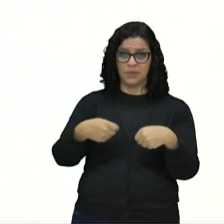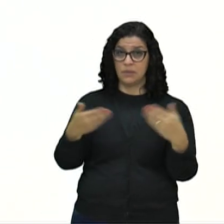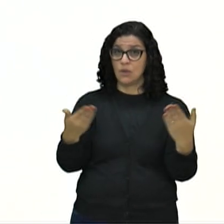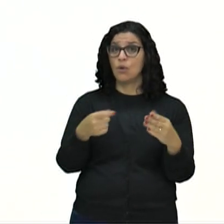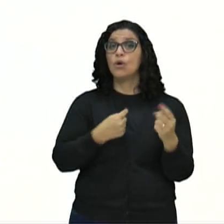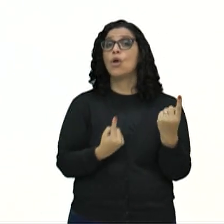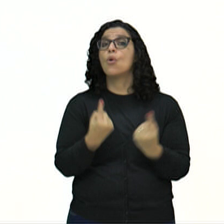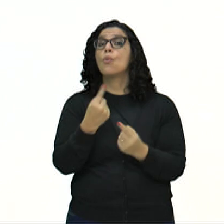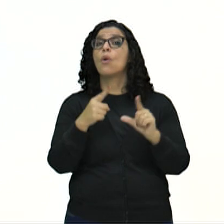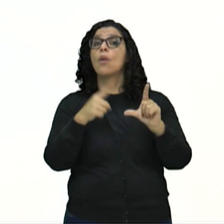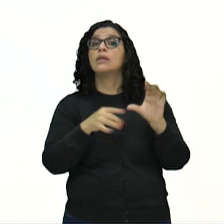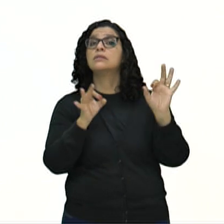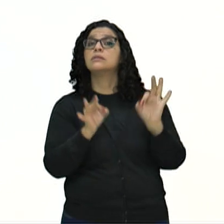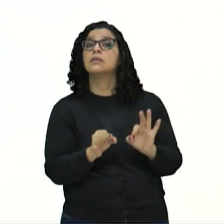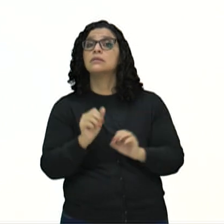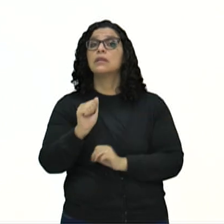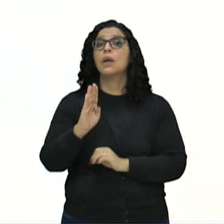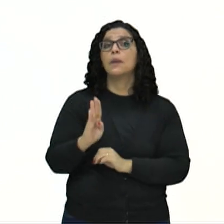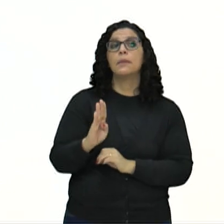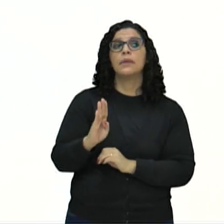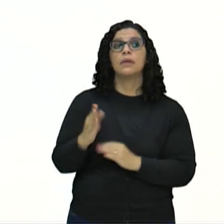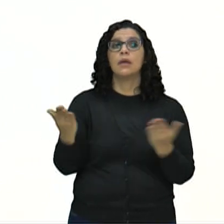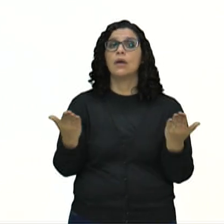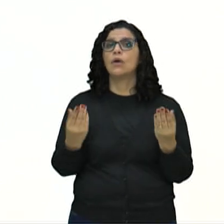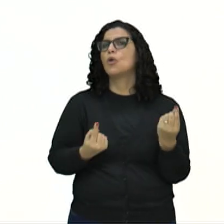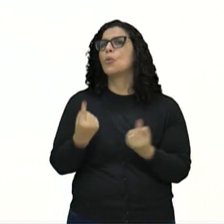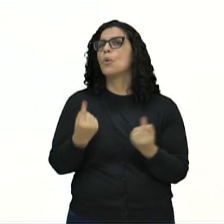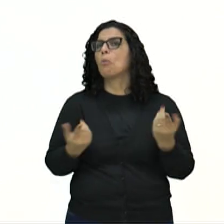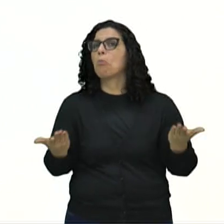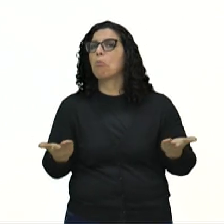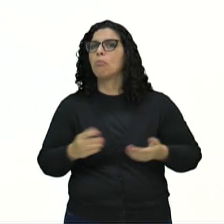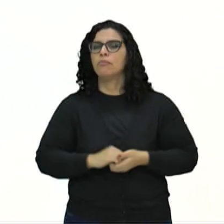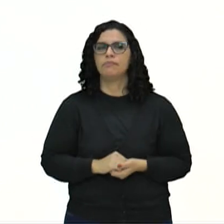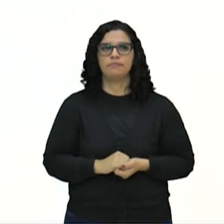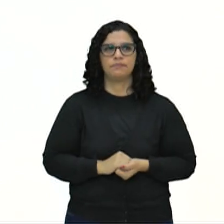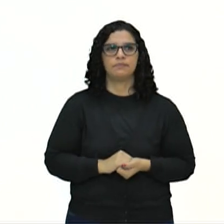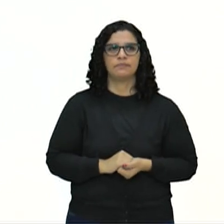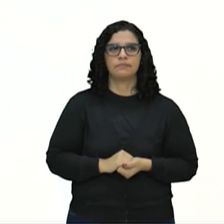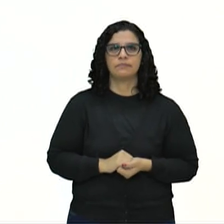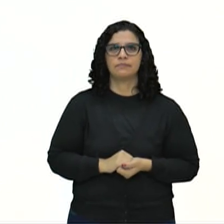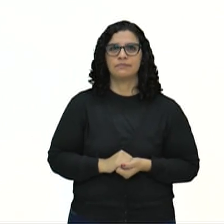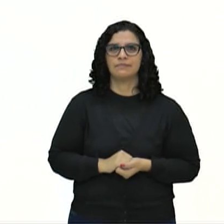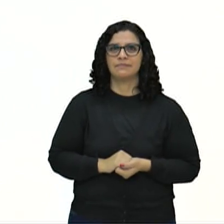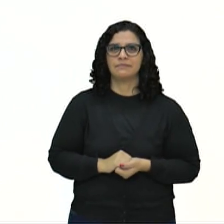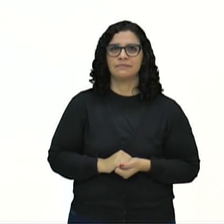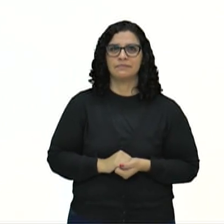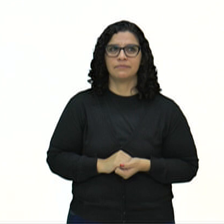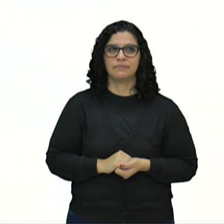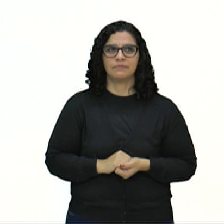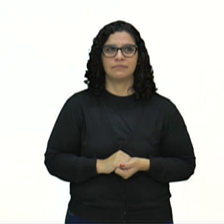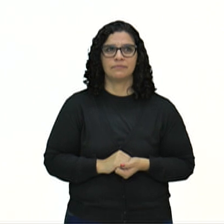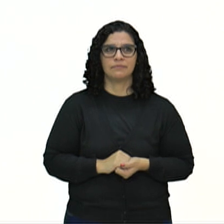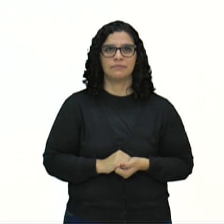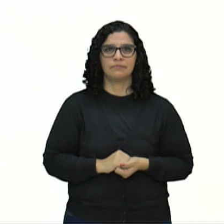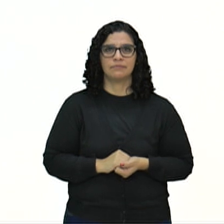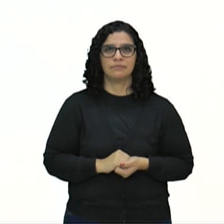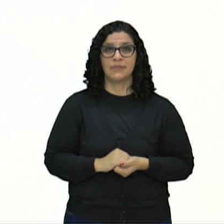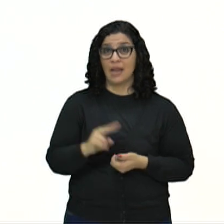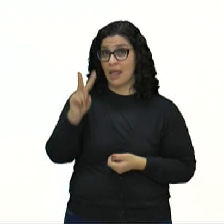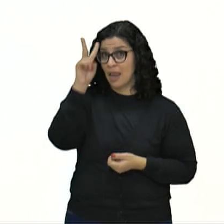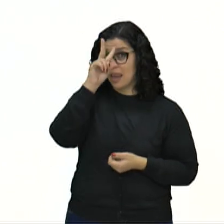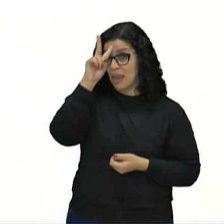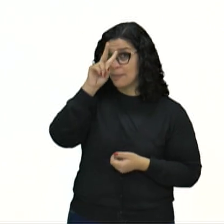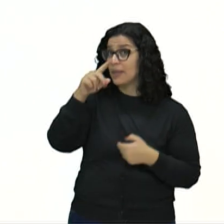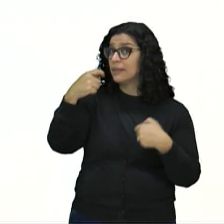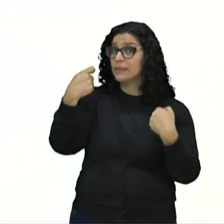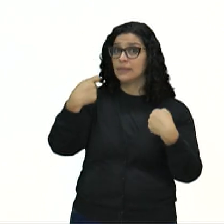das alternativas é correta? João namora Ana ou João namora com Ana? Lembra-se que